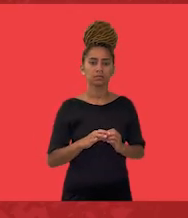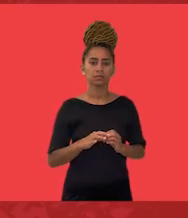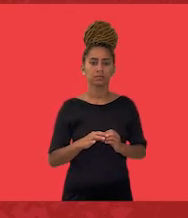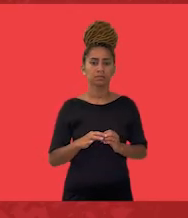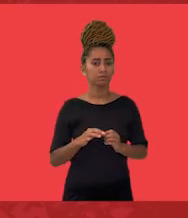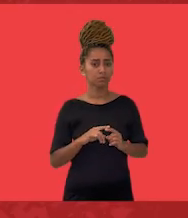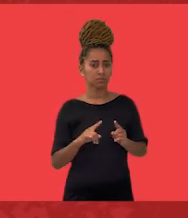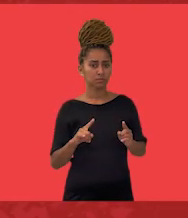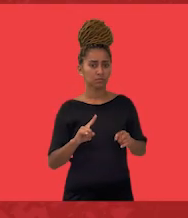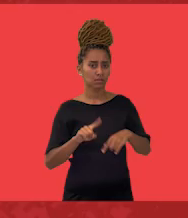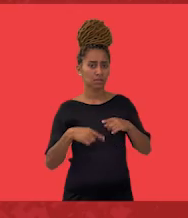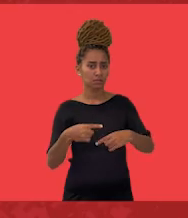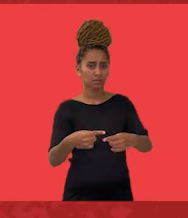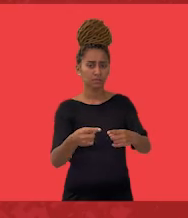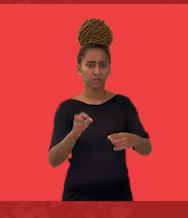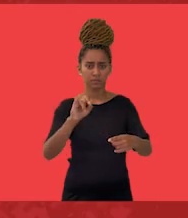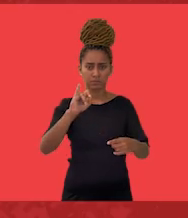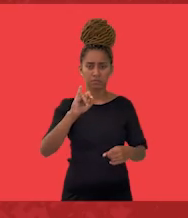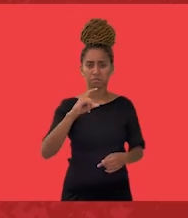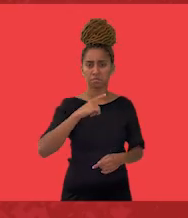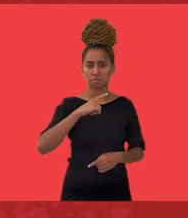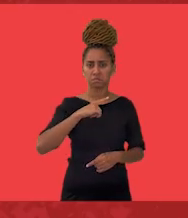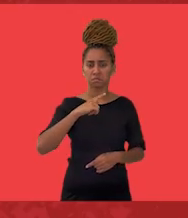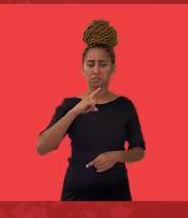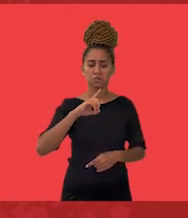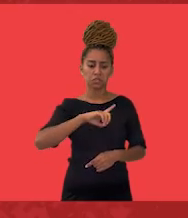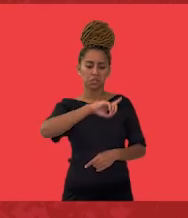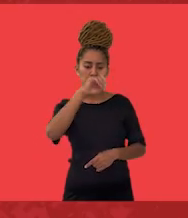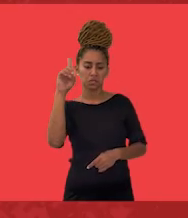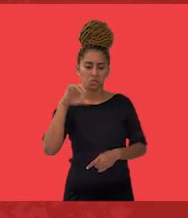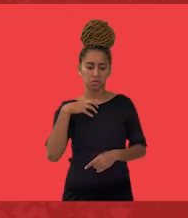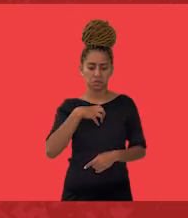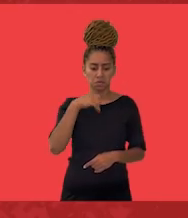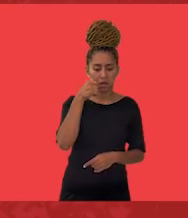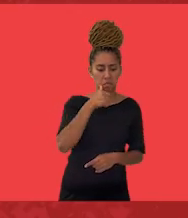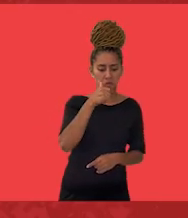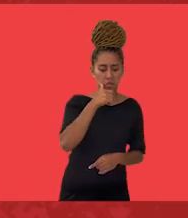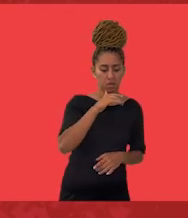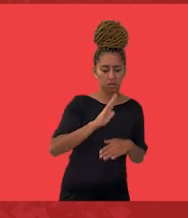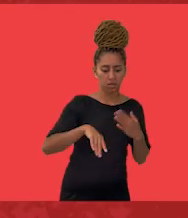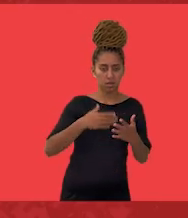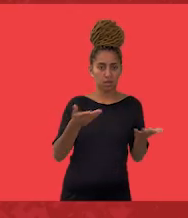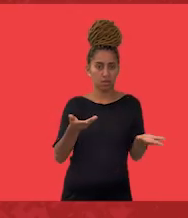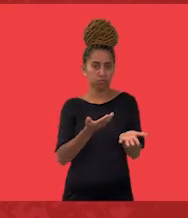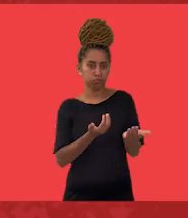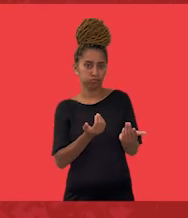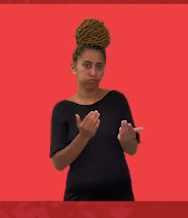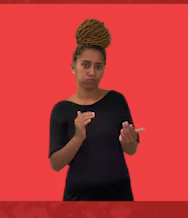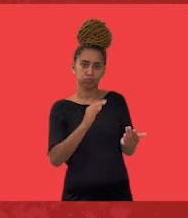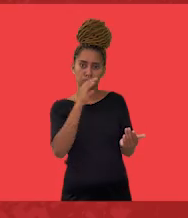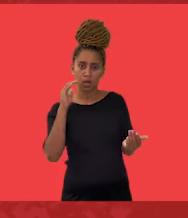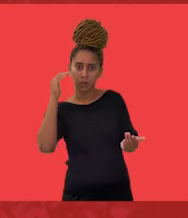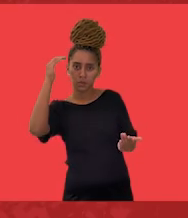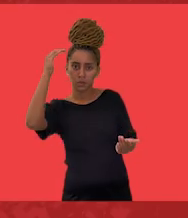nos lembra o sublime e imemorável, impossível na presença. Puro drama